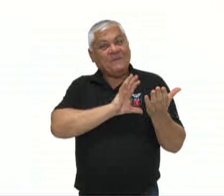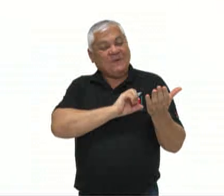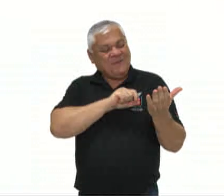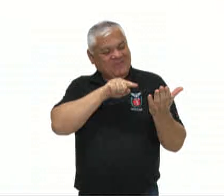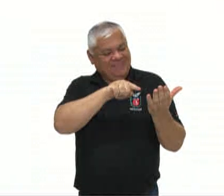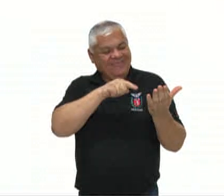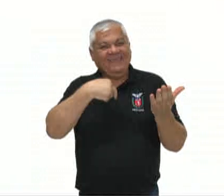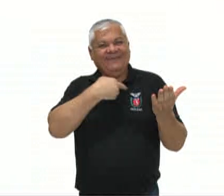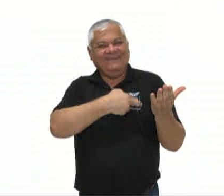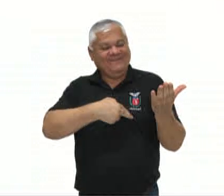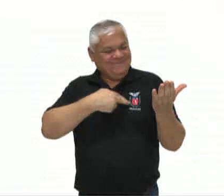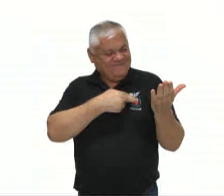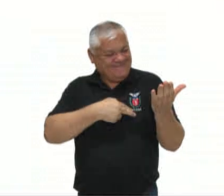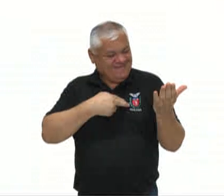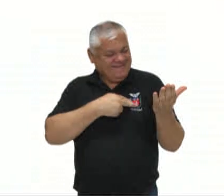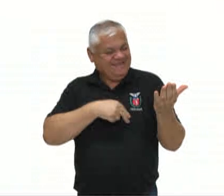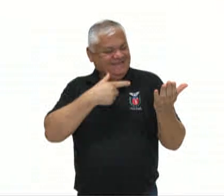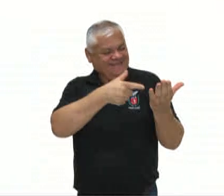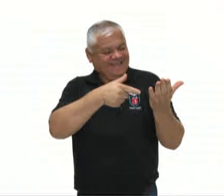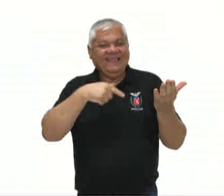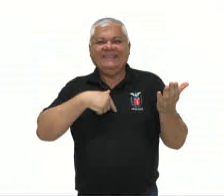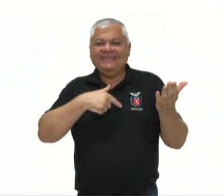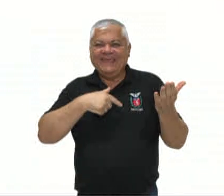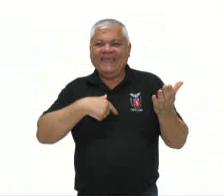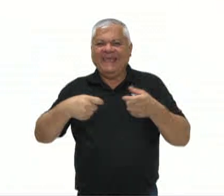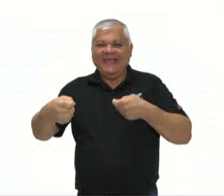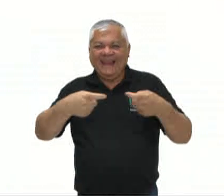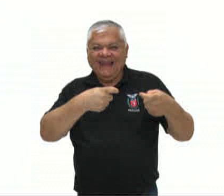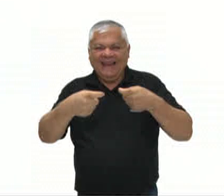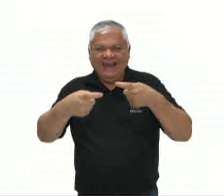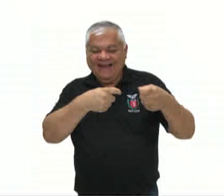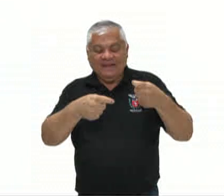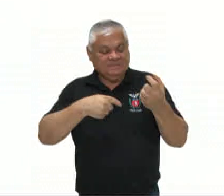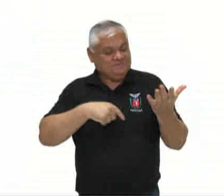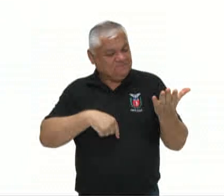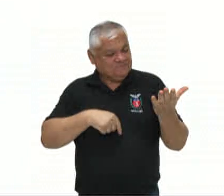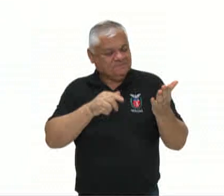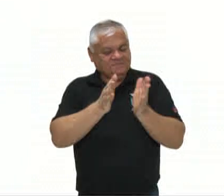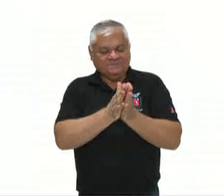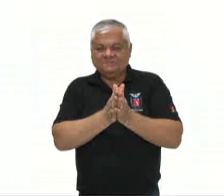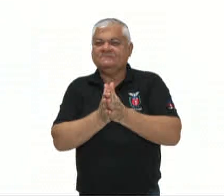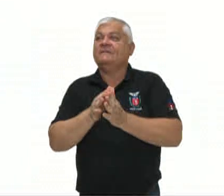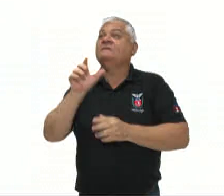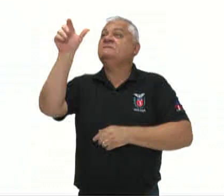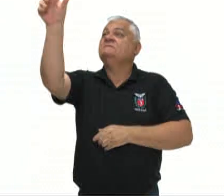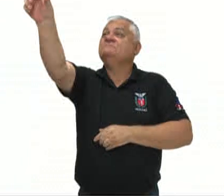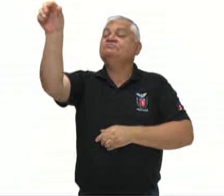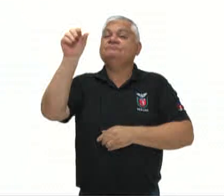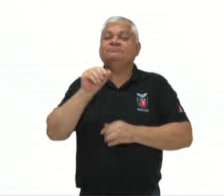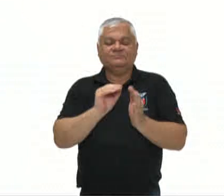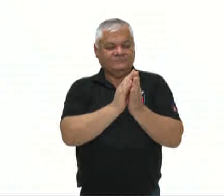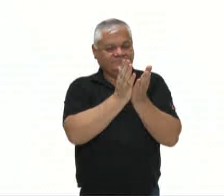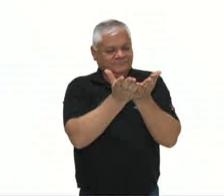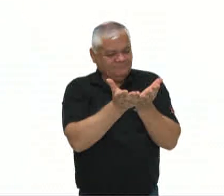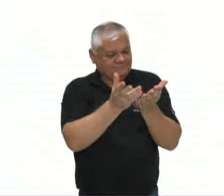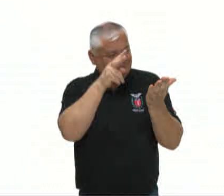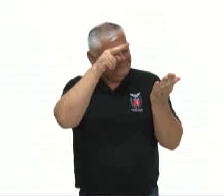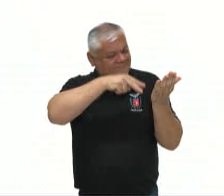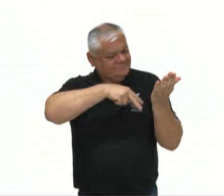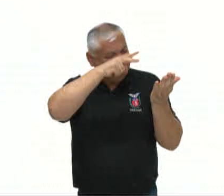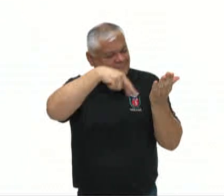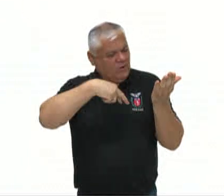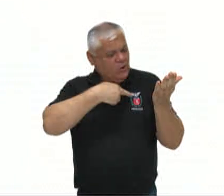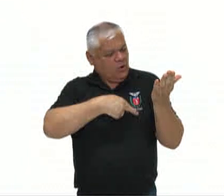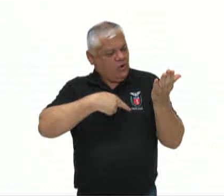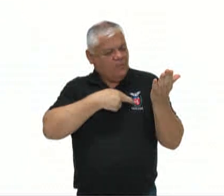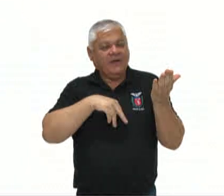duelos, episódios de campanha. Largou-o. Tomou outros, um volume de versos, um romance